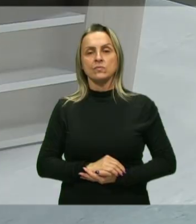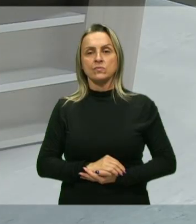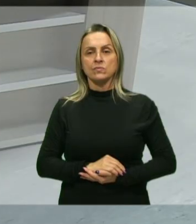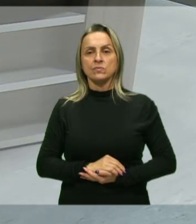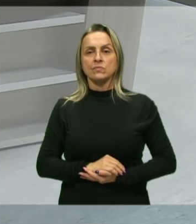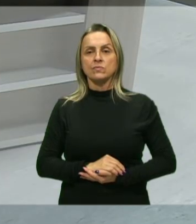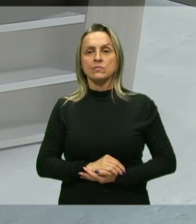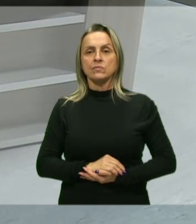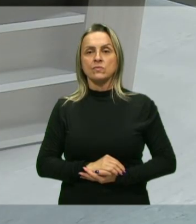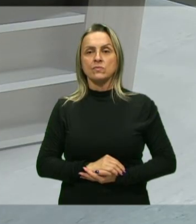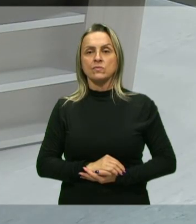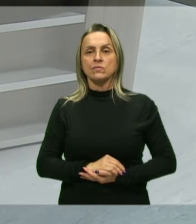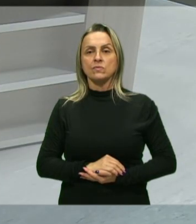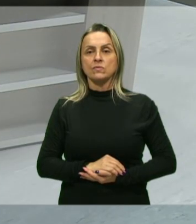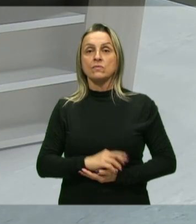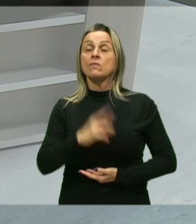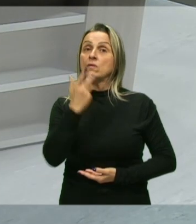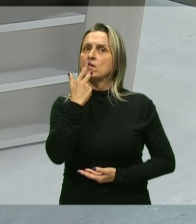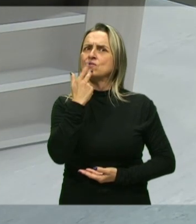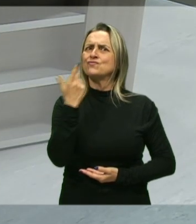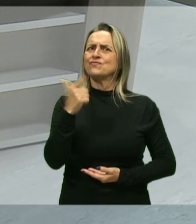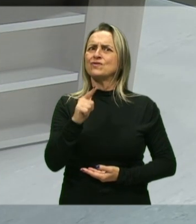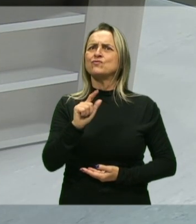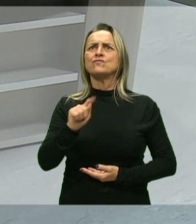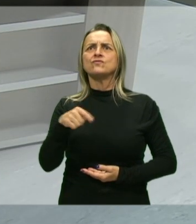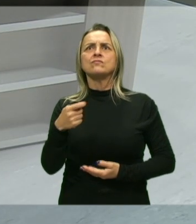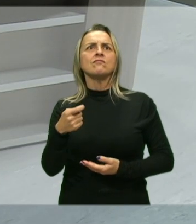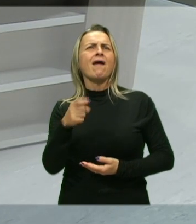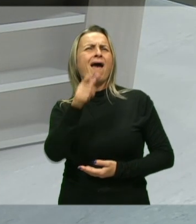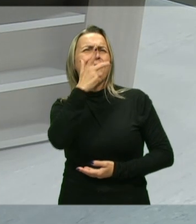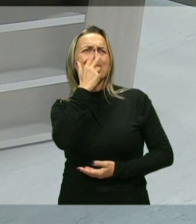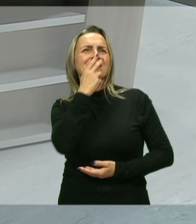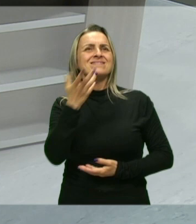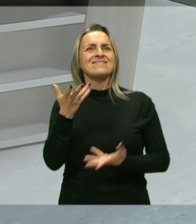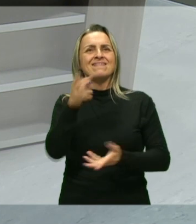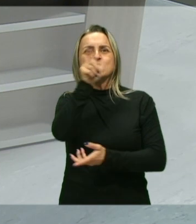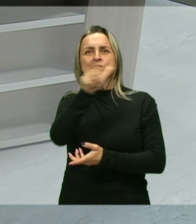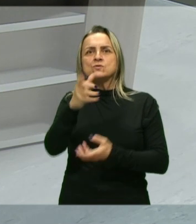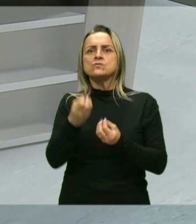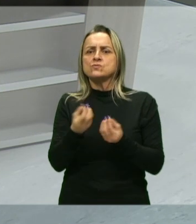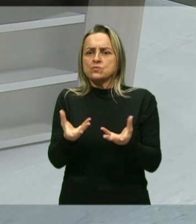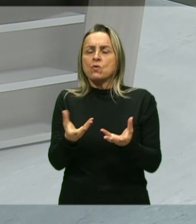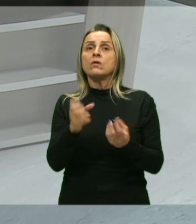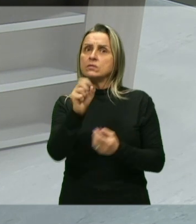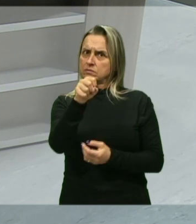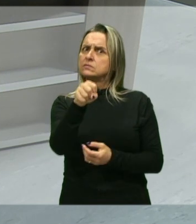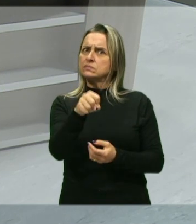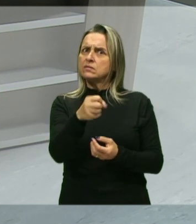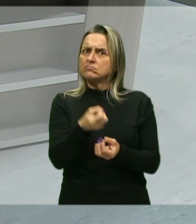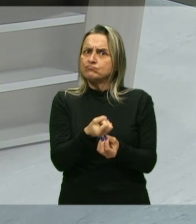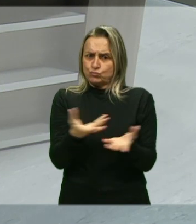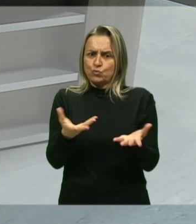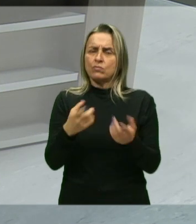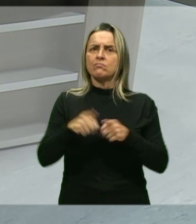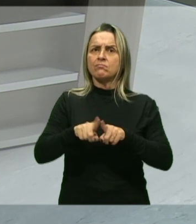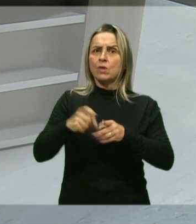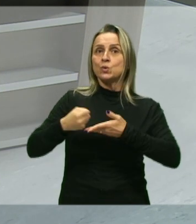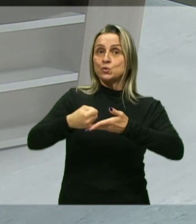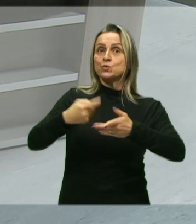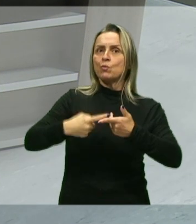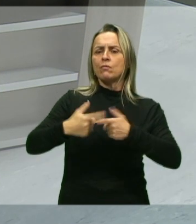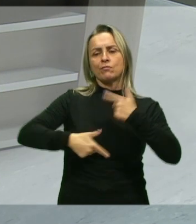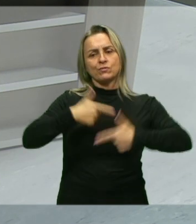que as pessoas doem. Mas realmente a gente quer, porque é um trabalho belíssimo, é um trabalho que impacta a vida de muitas